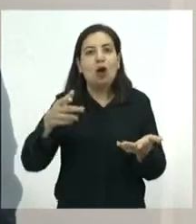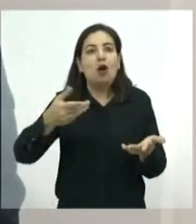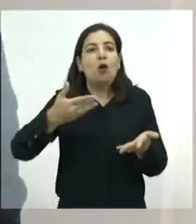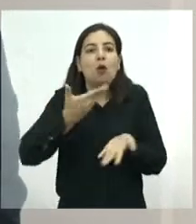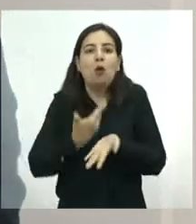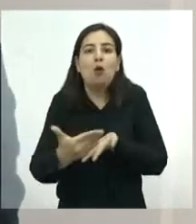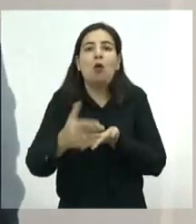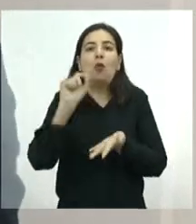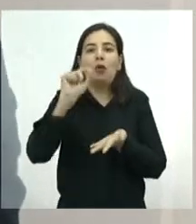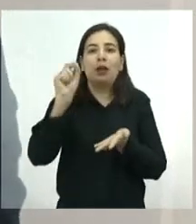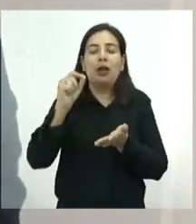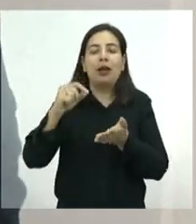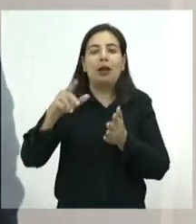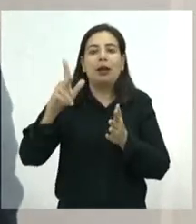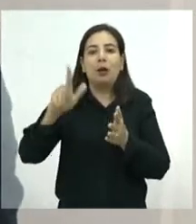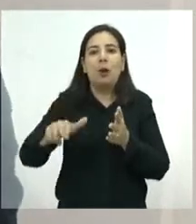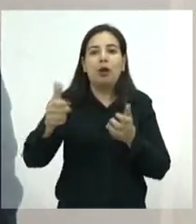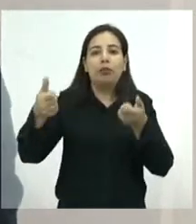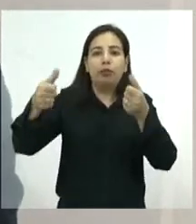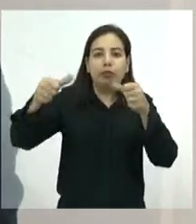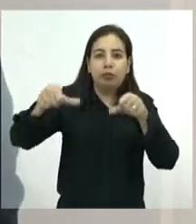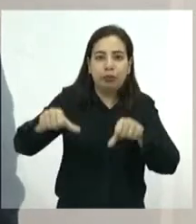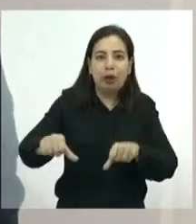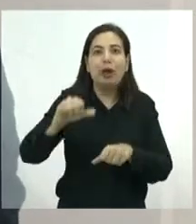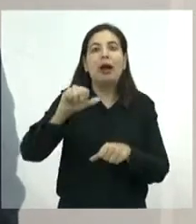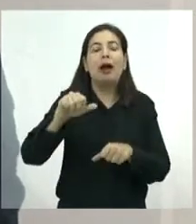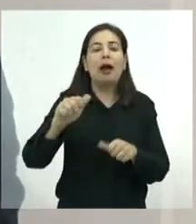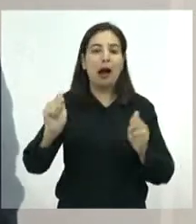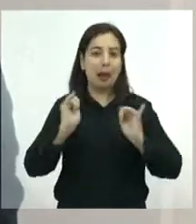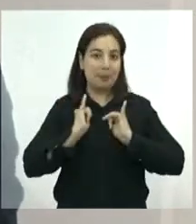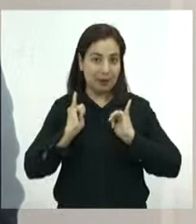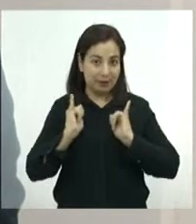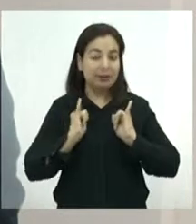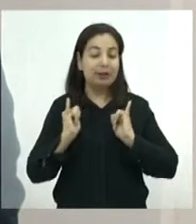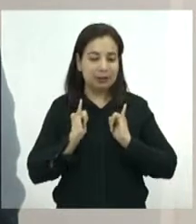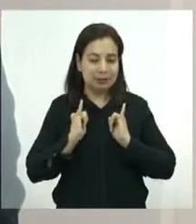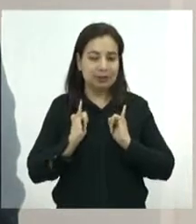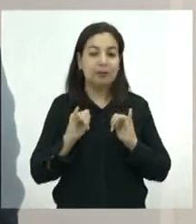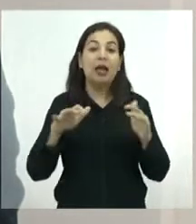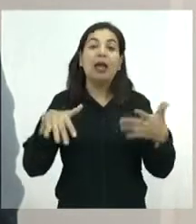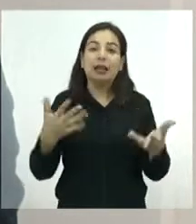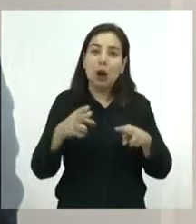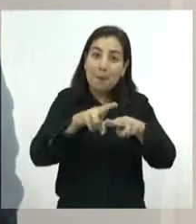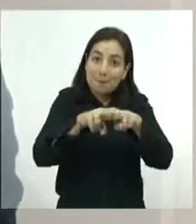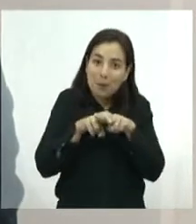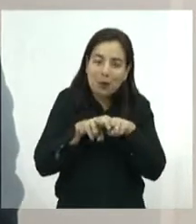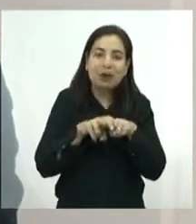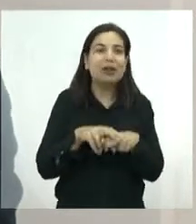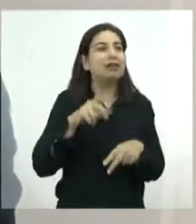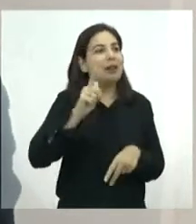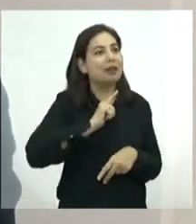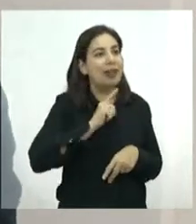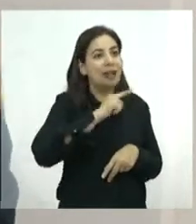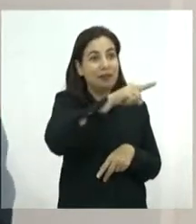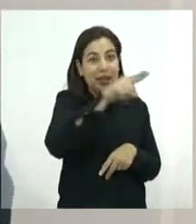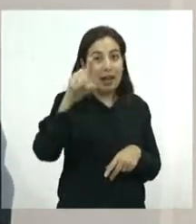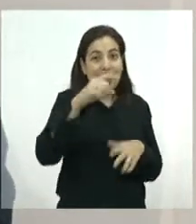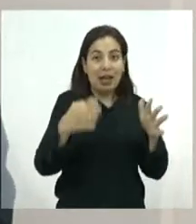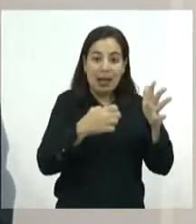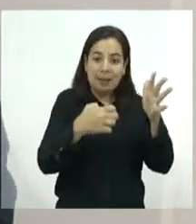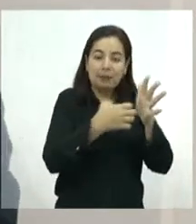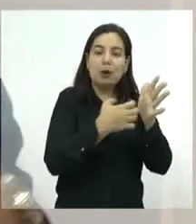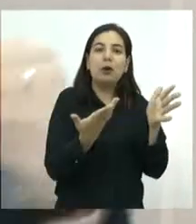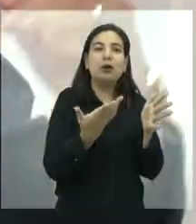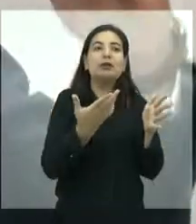Previdência. Foi justamente a partir de 2015 em que os incentivos fiscais foram dados para as empresas. Ora, parece um contrassenso